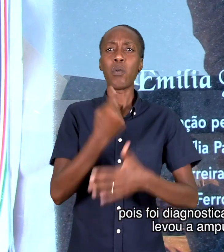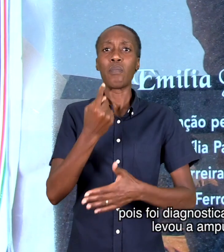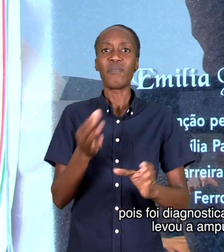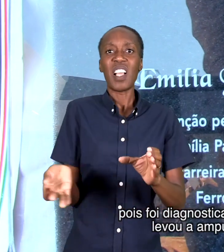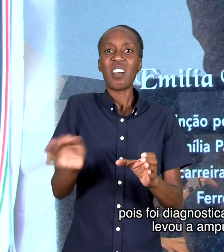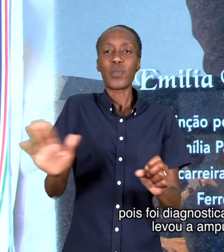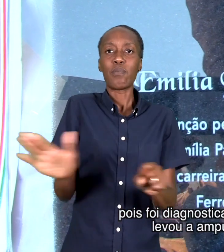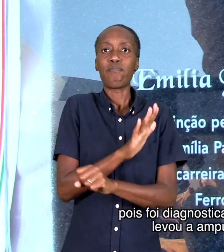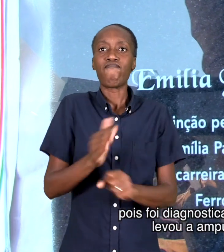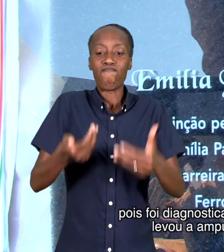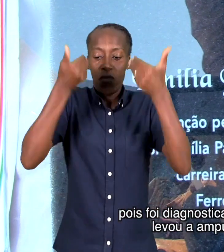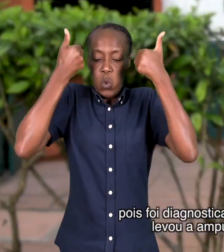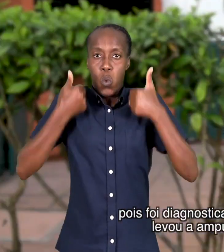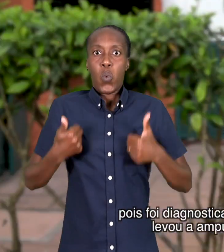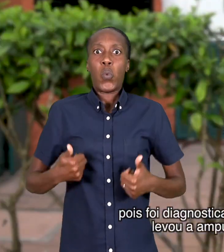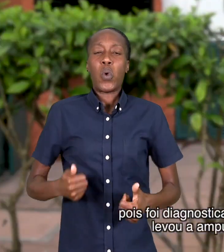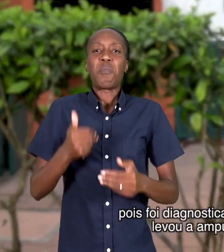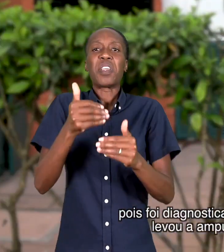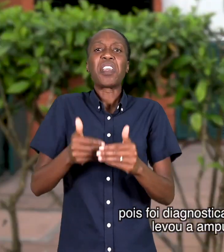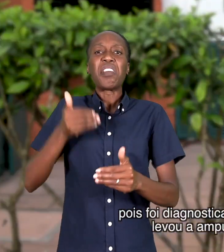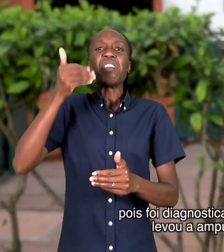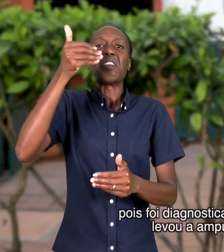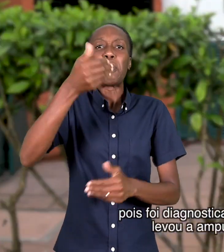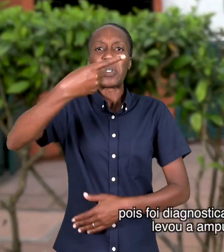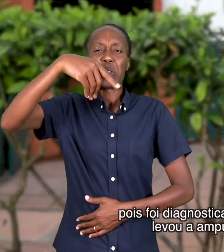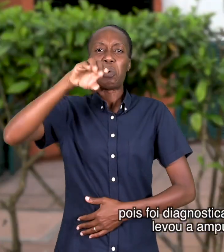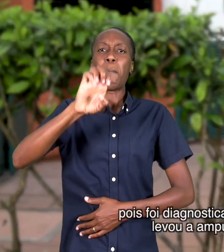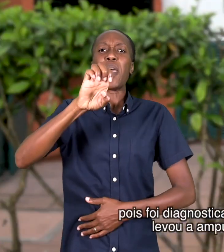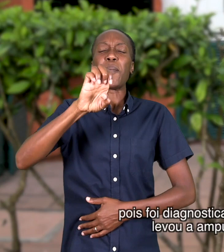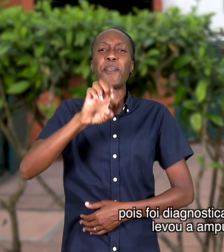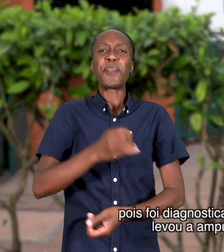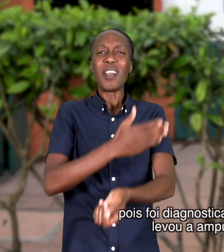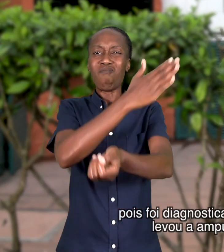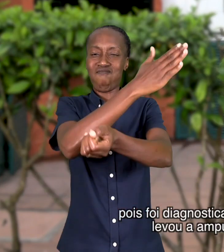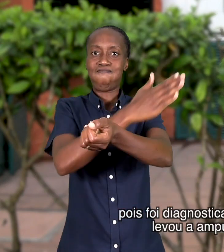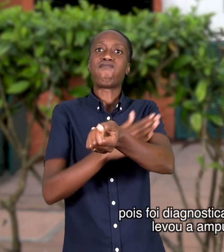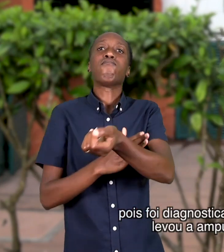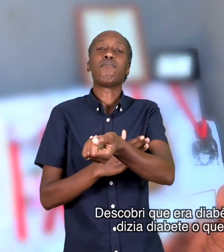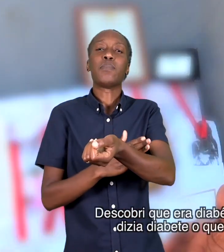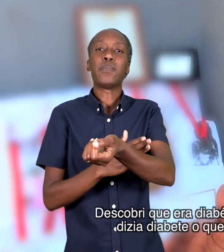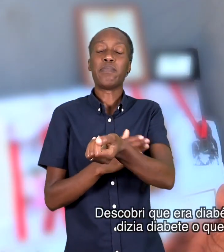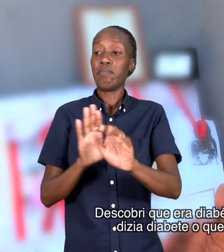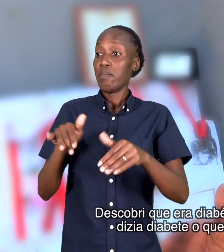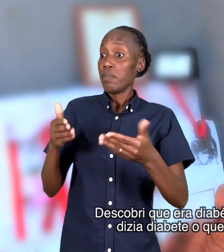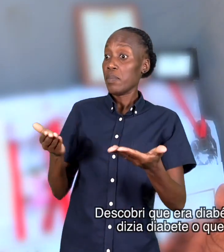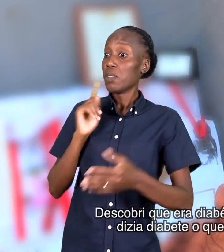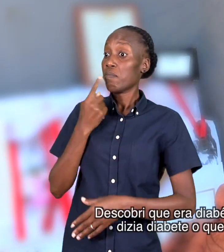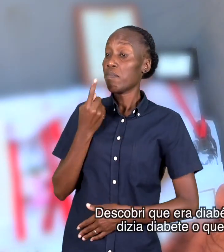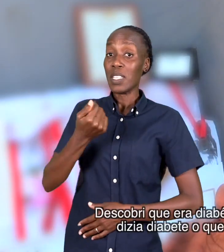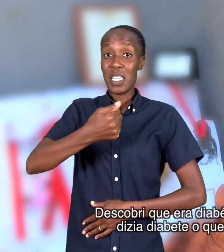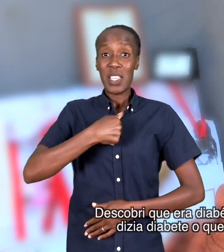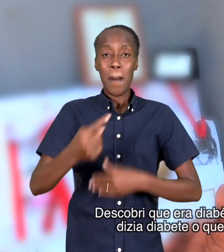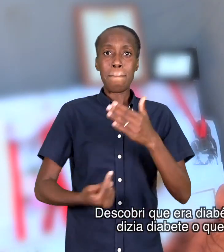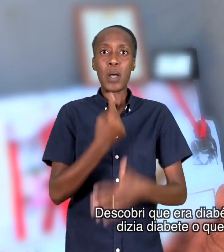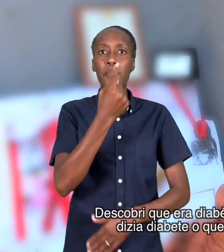diabetes, condição em que mais tarde levou à amputação de uma das suas pernas. Descobri que era diabética